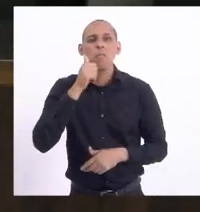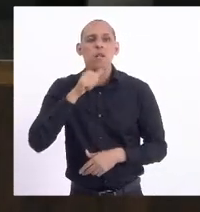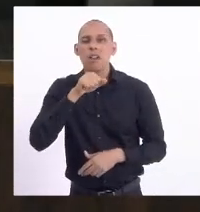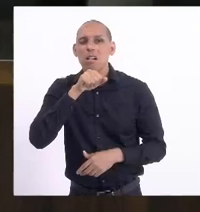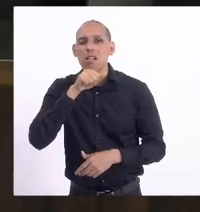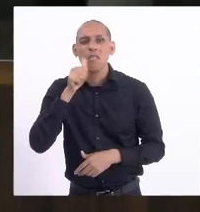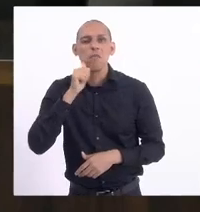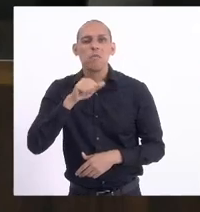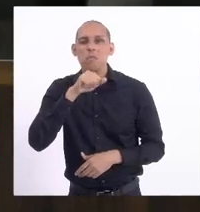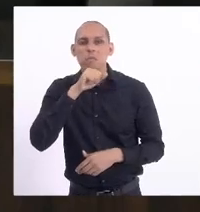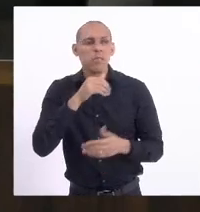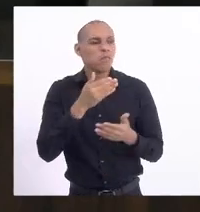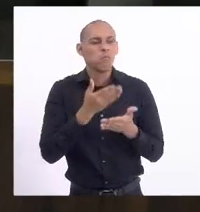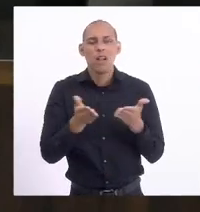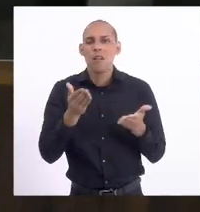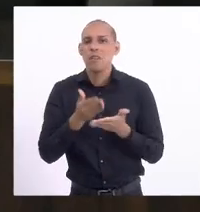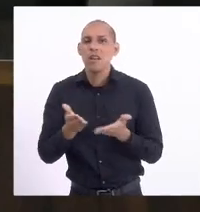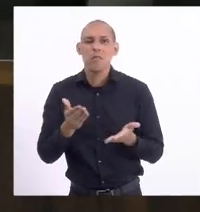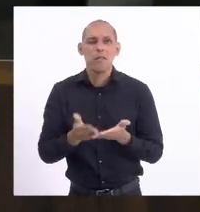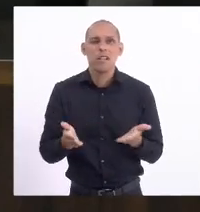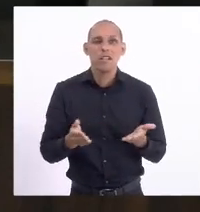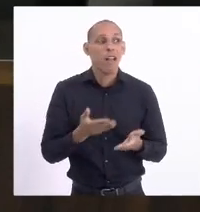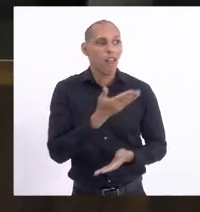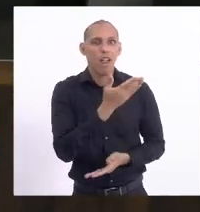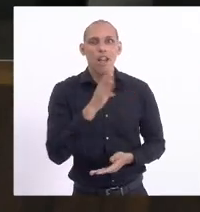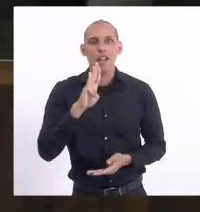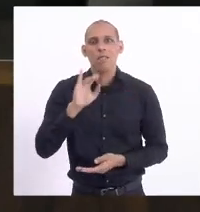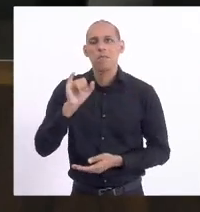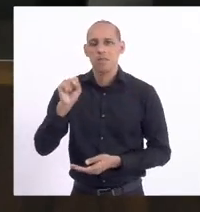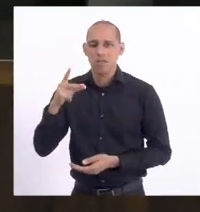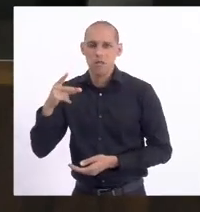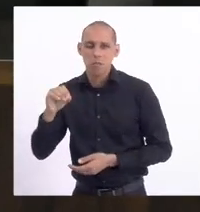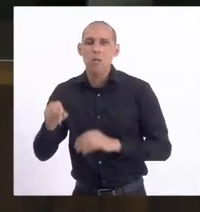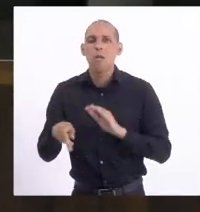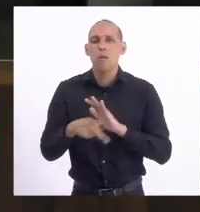referência. E o bispo de Petrópolis